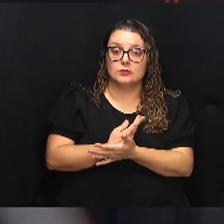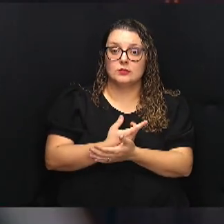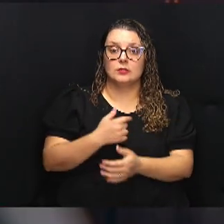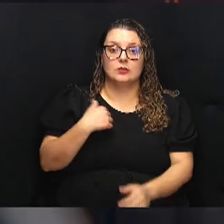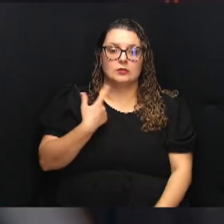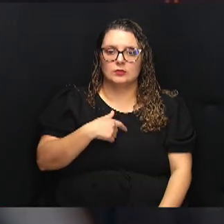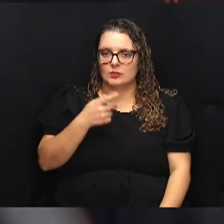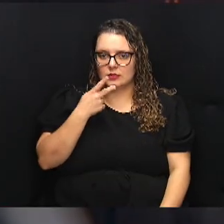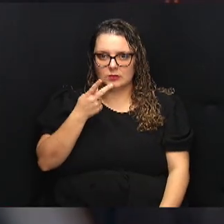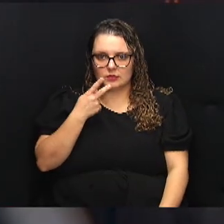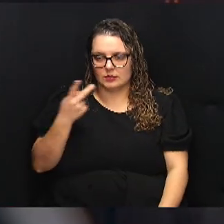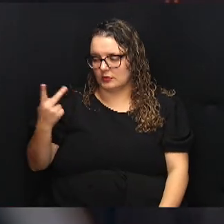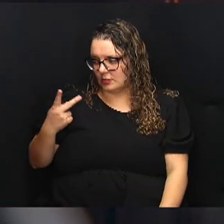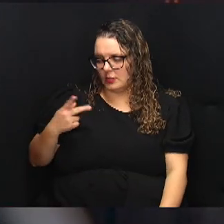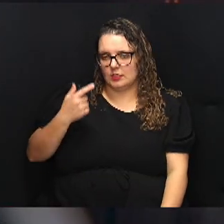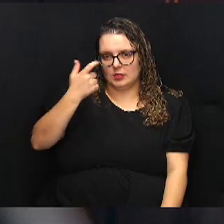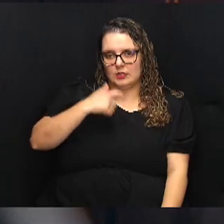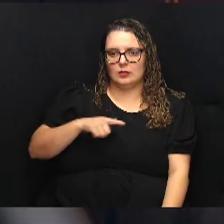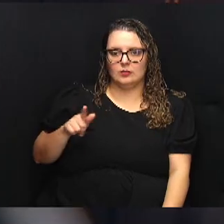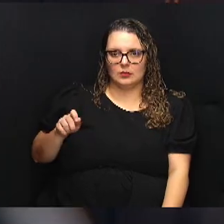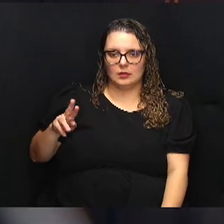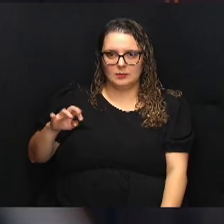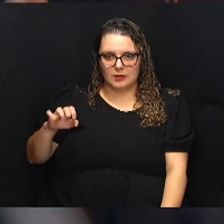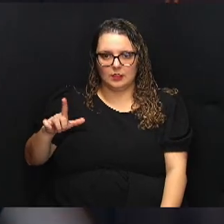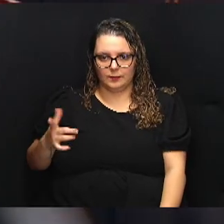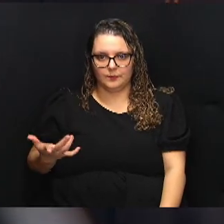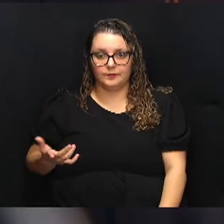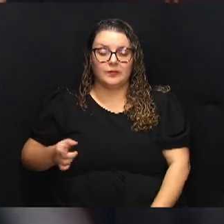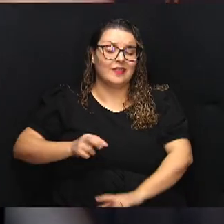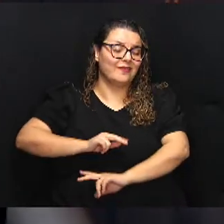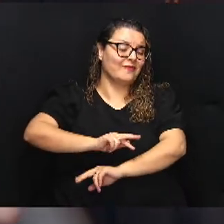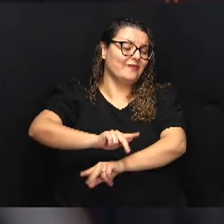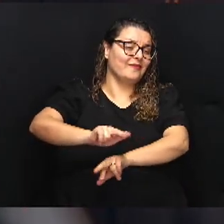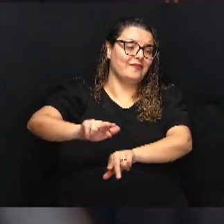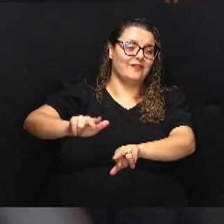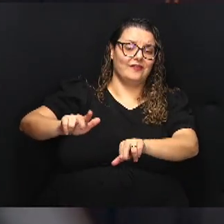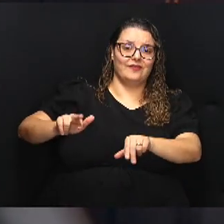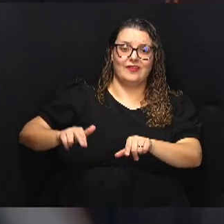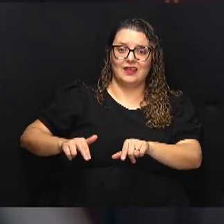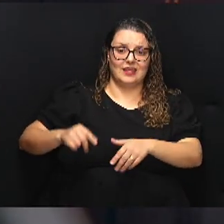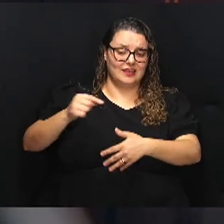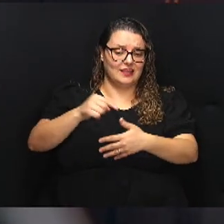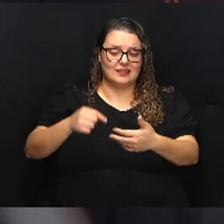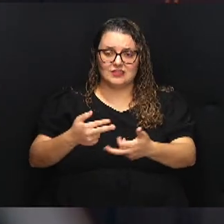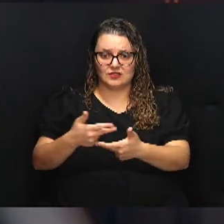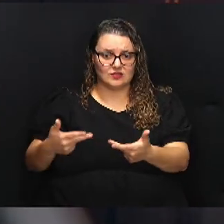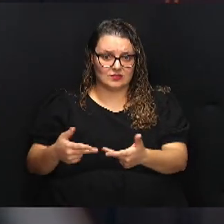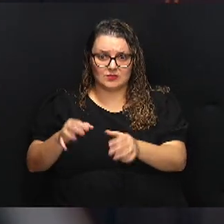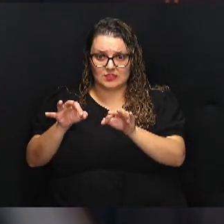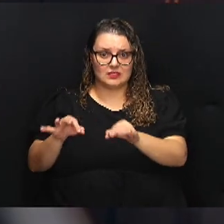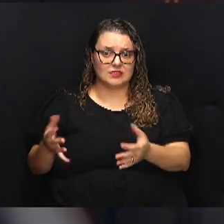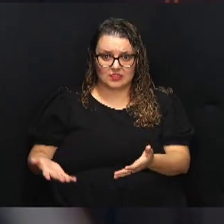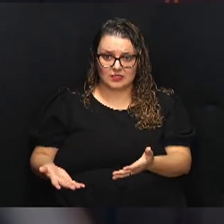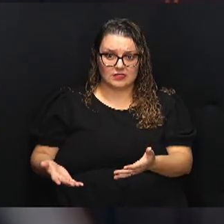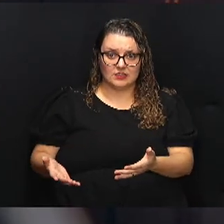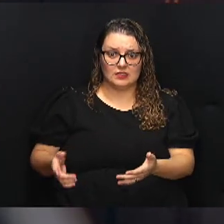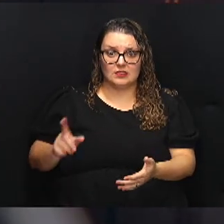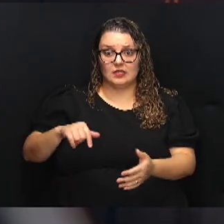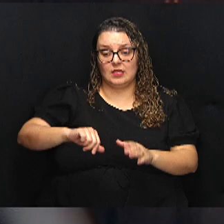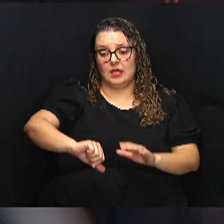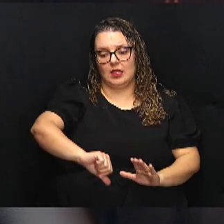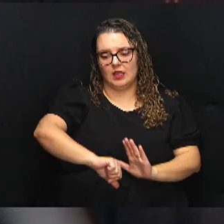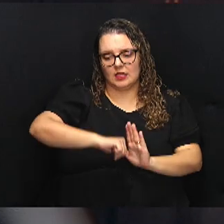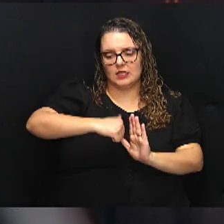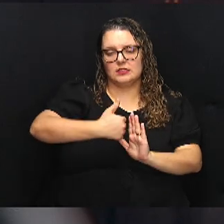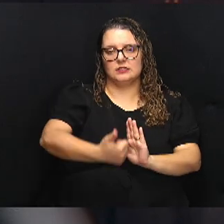citou aqui, eu e o Gabriel, o empreender ele tem uma infinidade de fatores para dar certo, né? É a